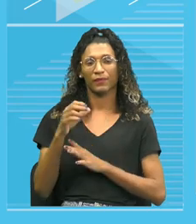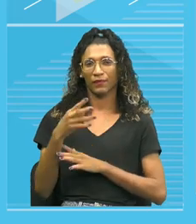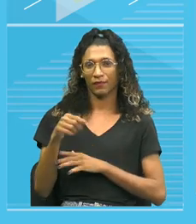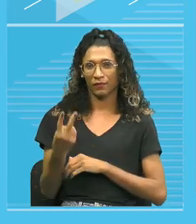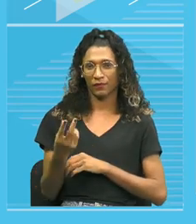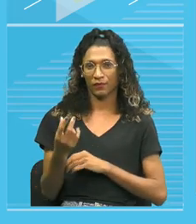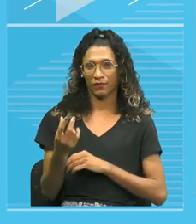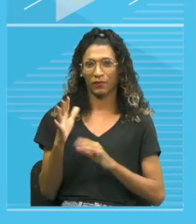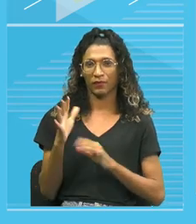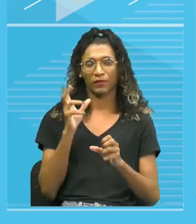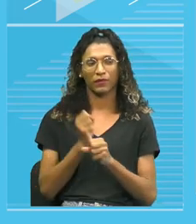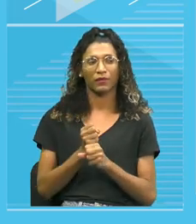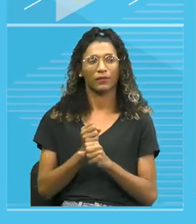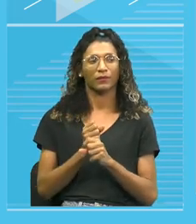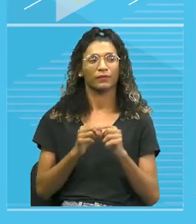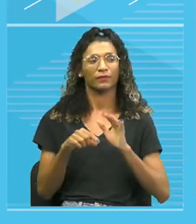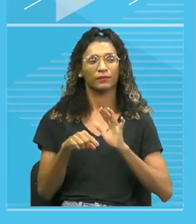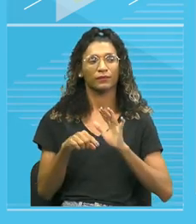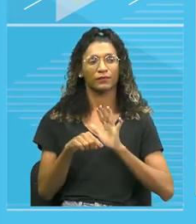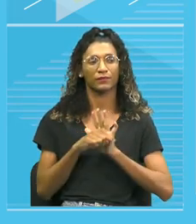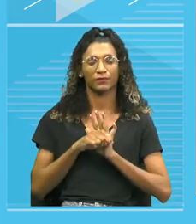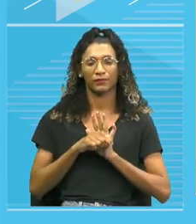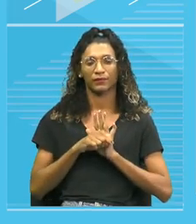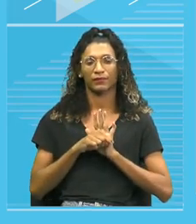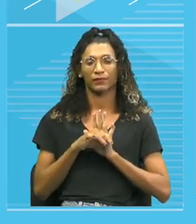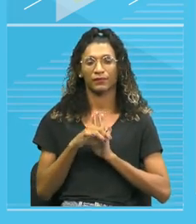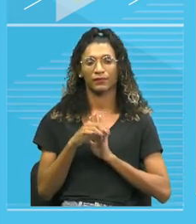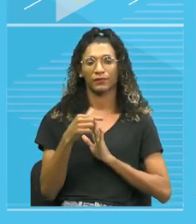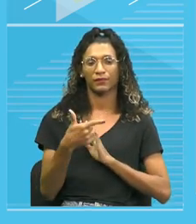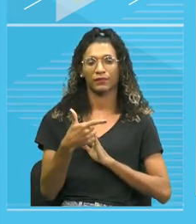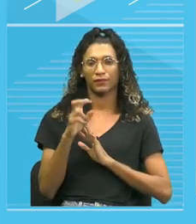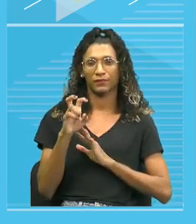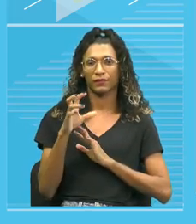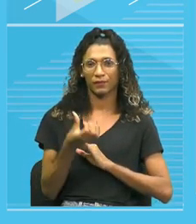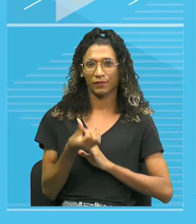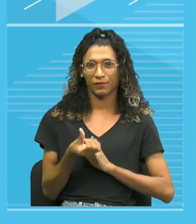então vai ficar menos 256